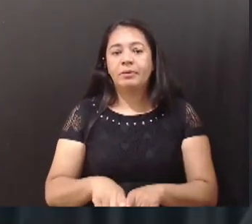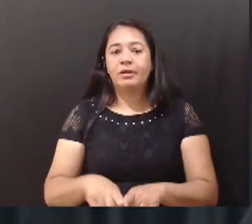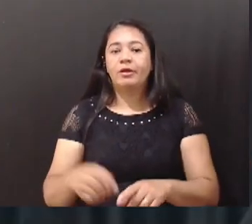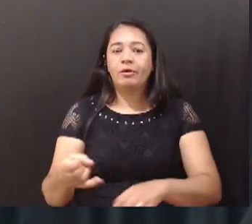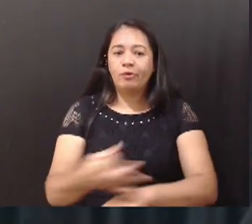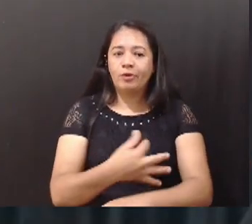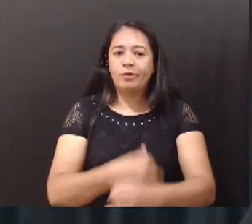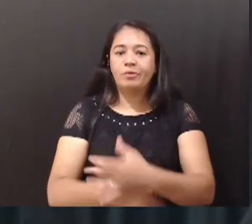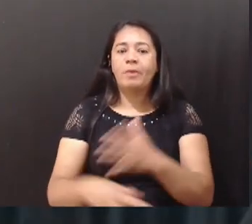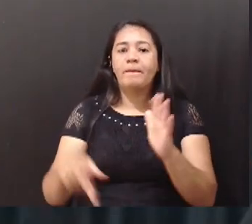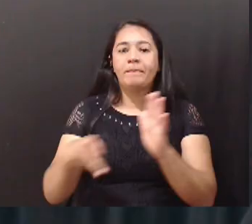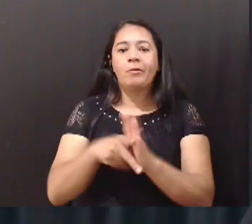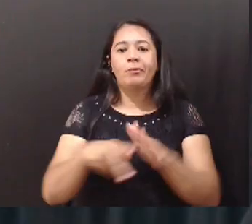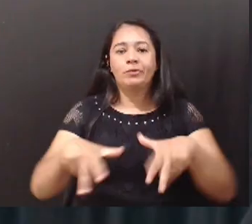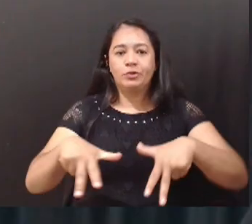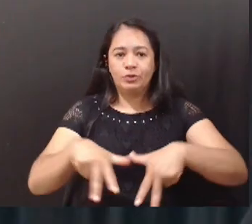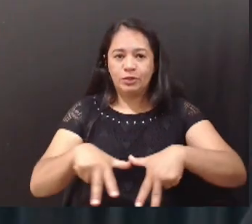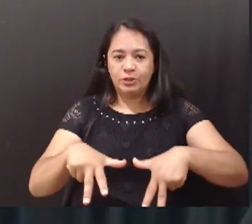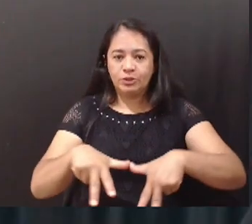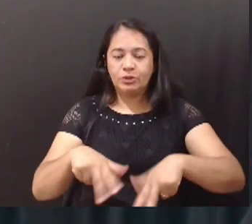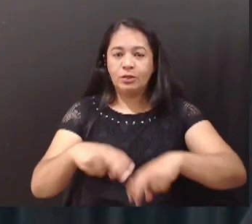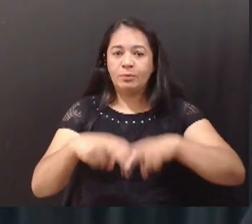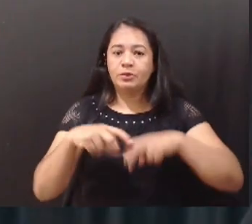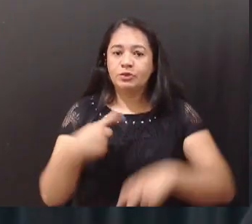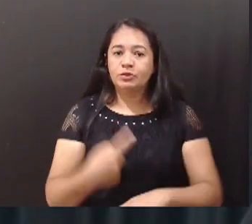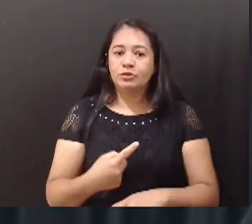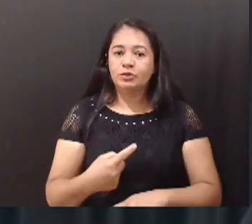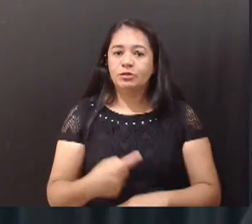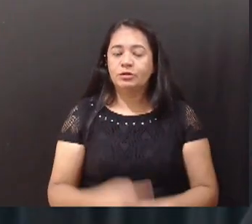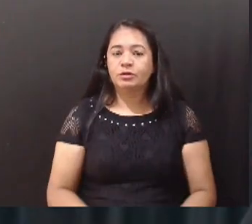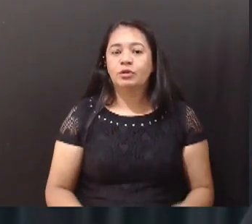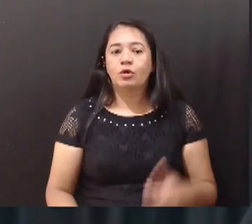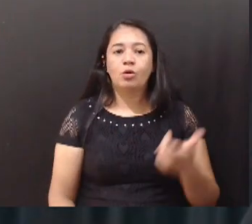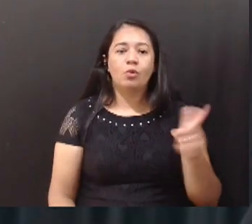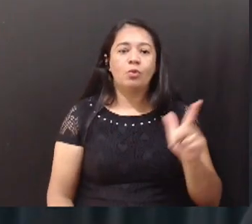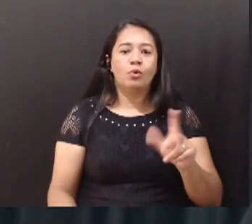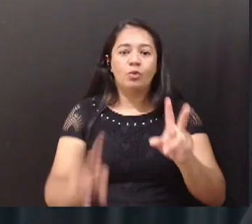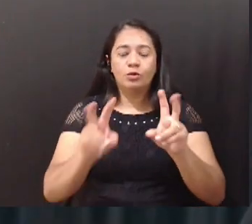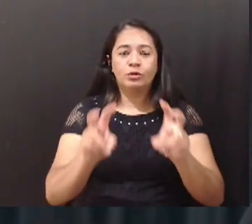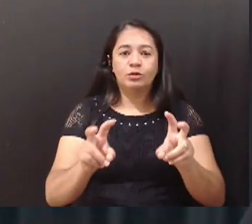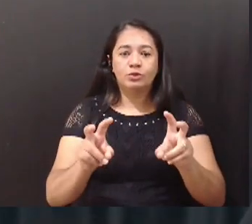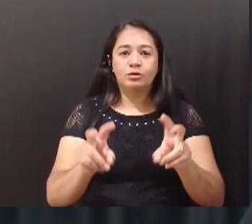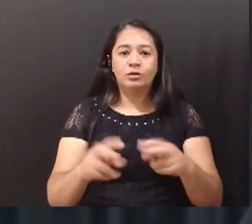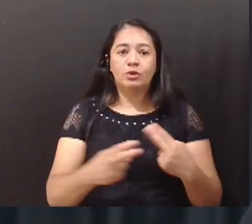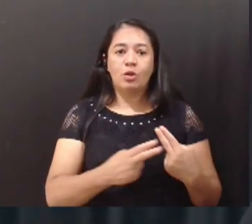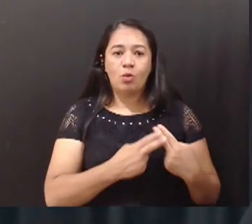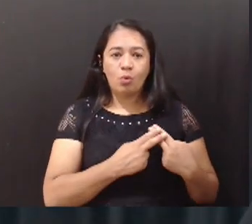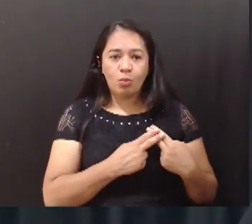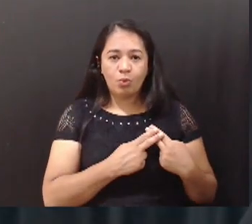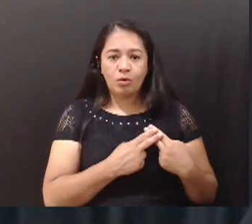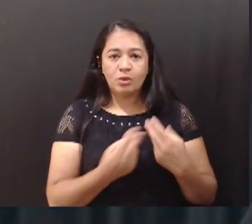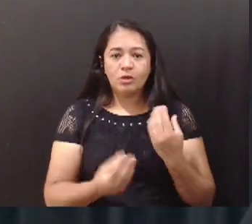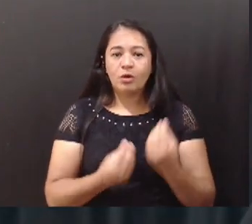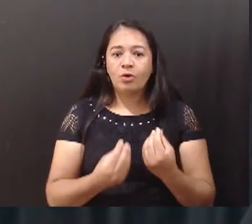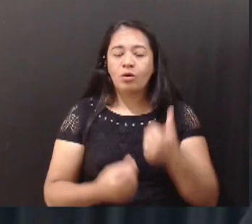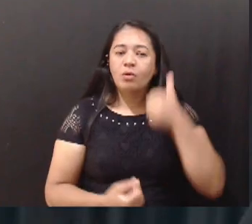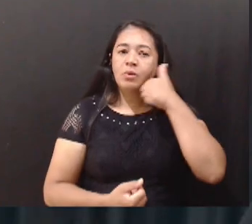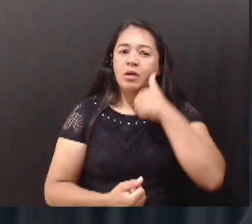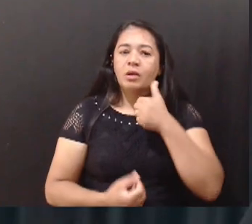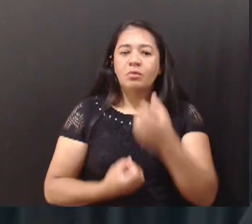gênero. Tanto que se a gente for puxar para um outro assunto que tem a ver com emoções também, o luto, como é que a mulher expressa o luto,